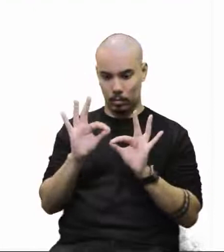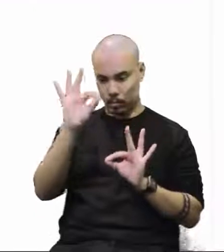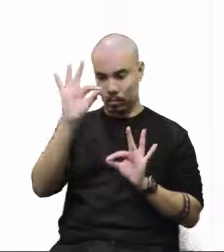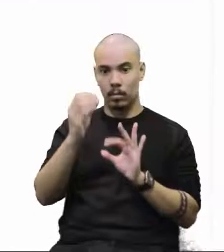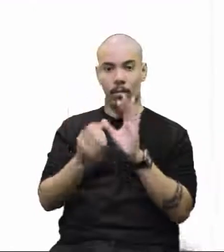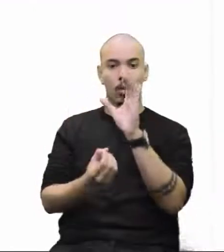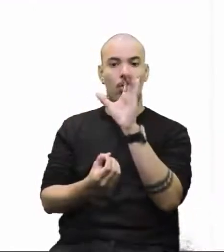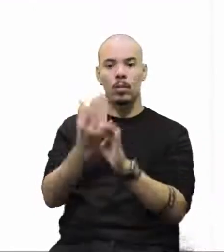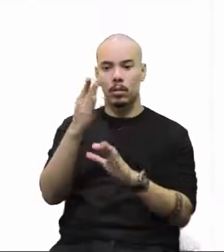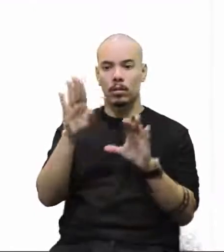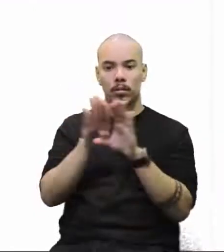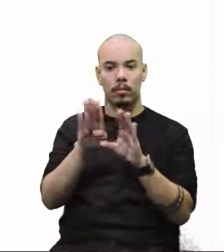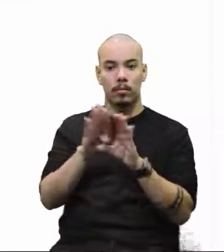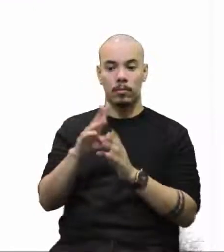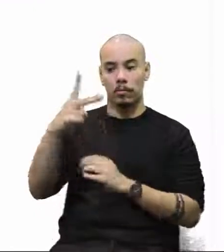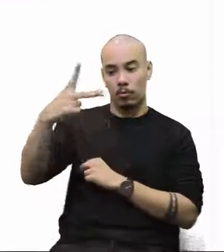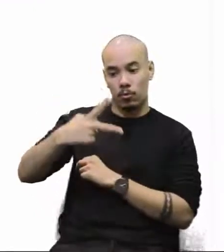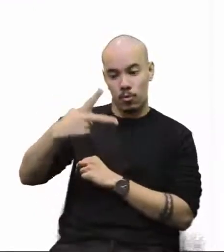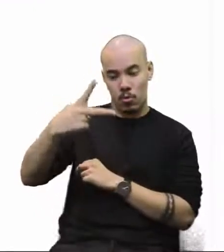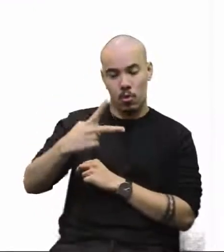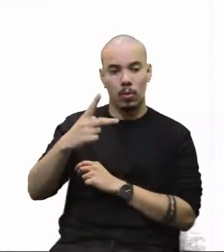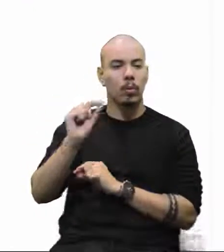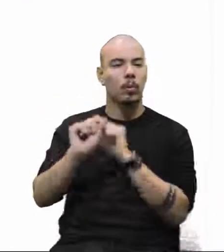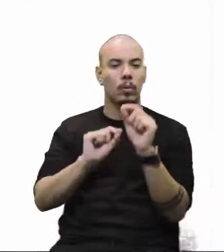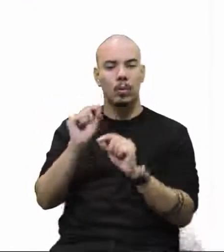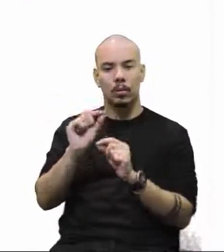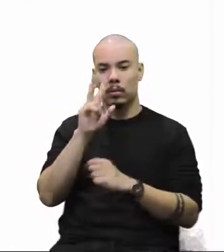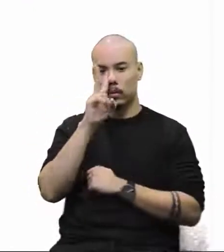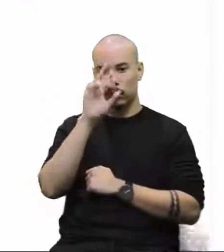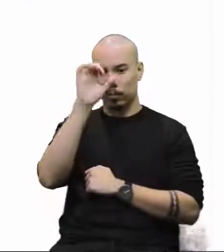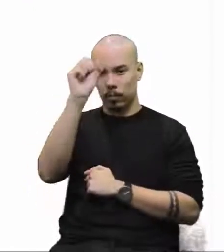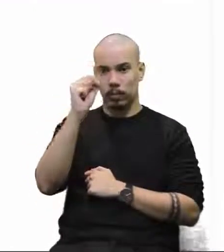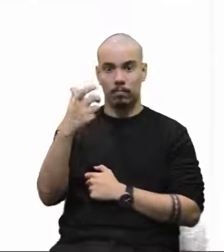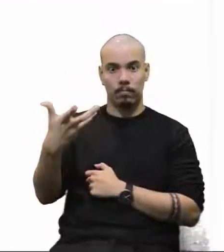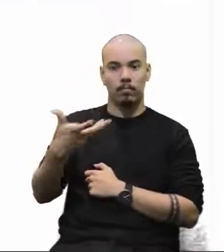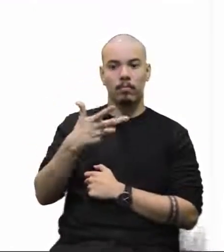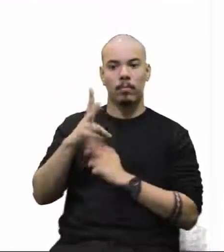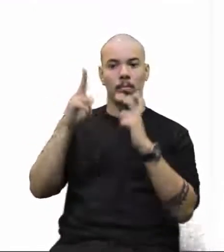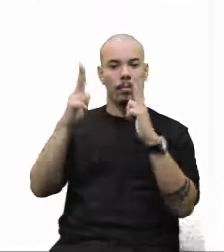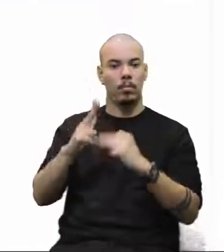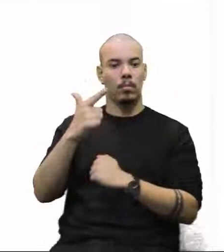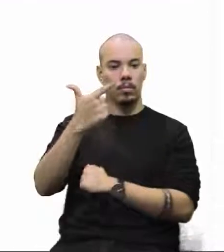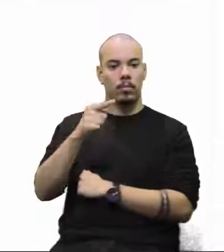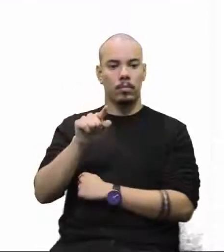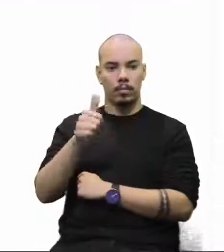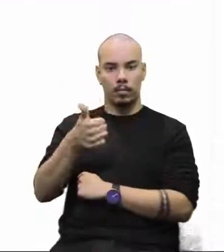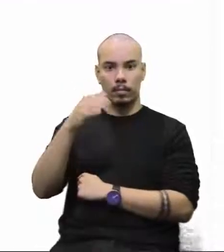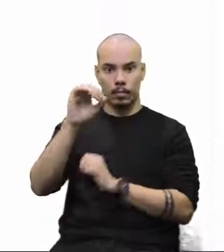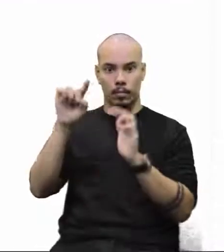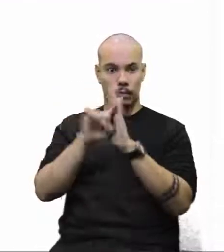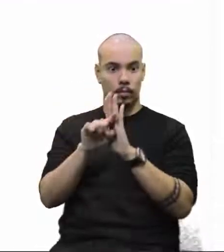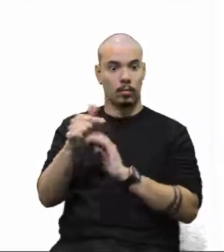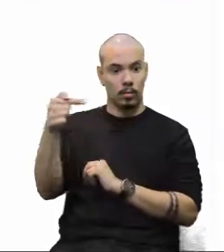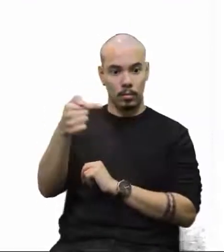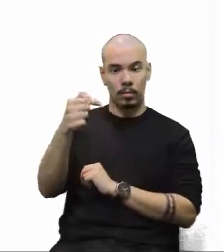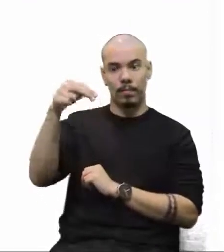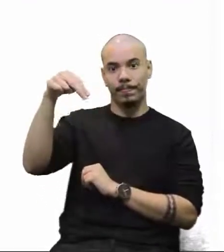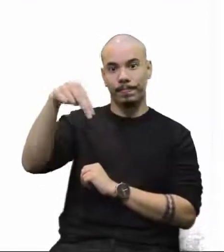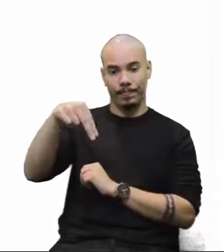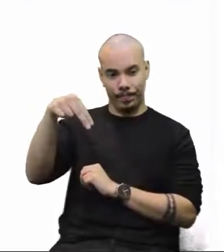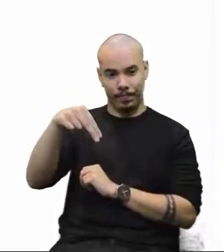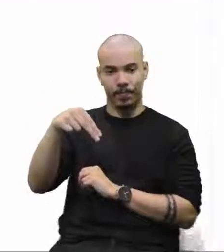origina mutuamente entre eles força de intensidade igual a 2 vezes 10 a menos 7